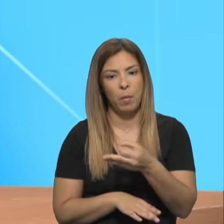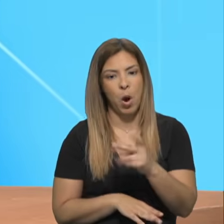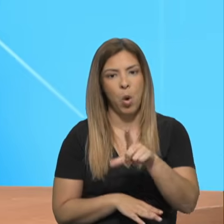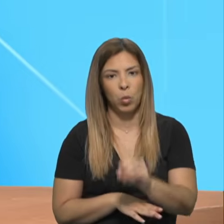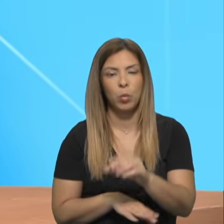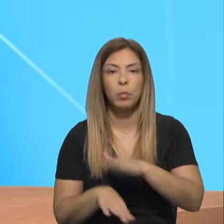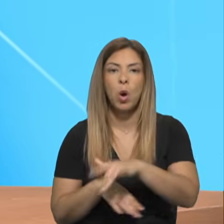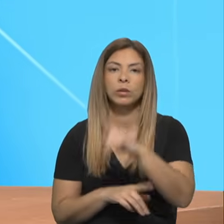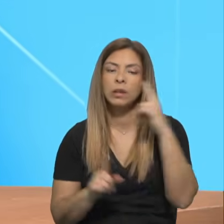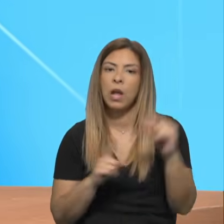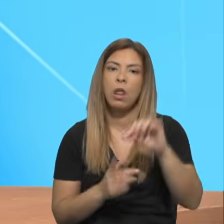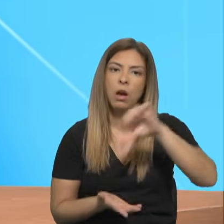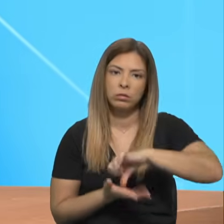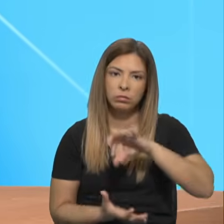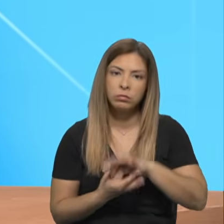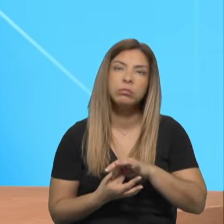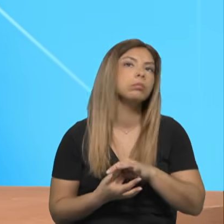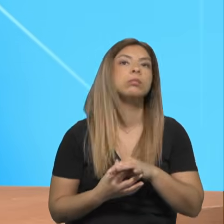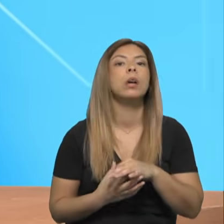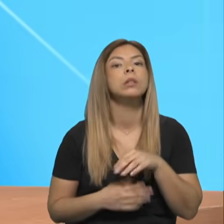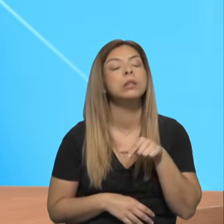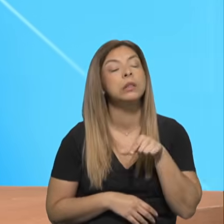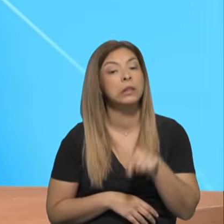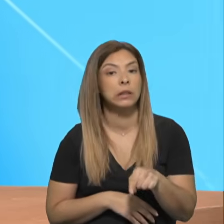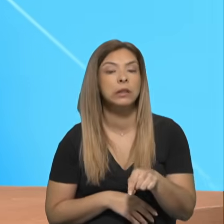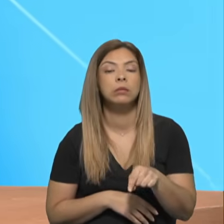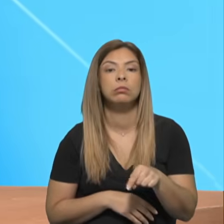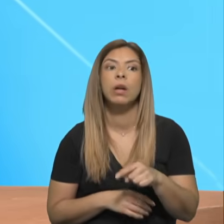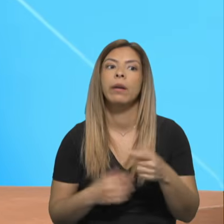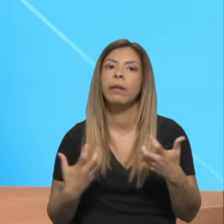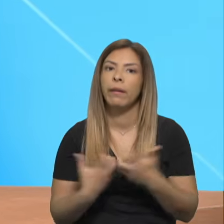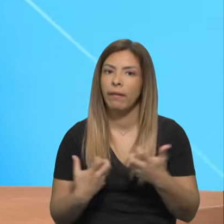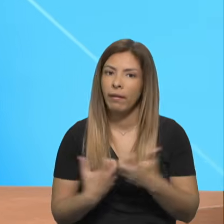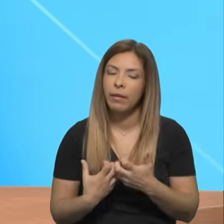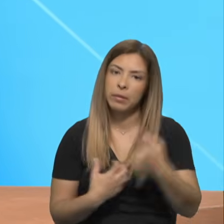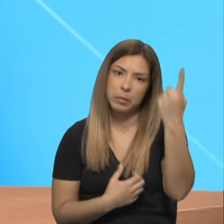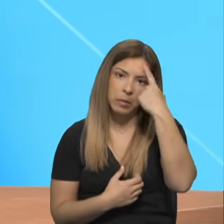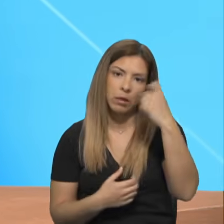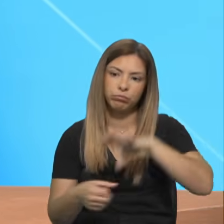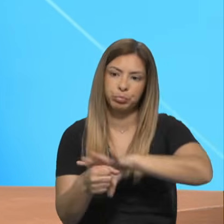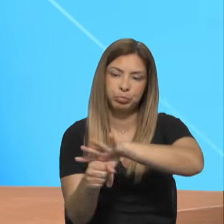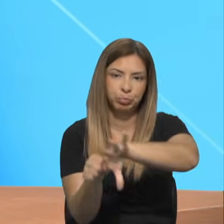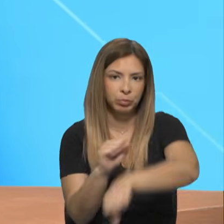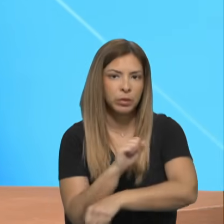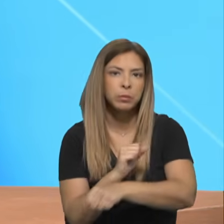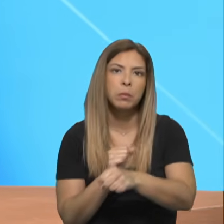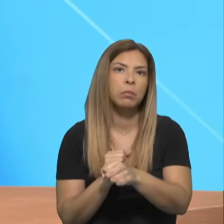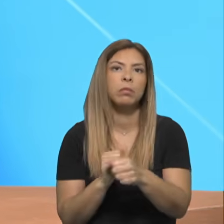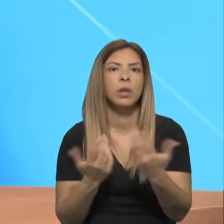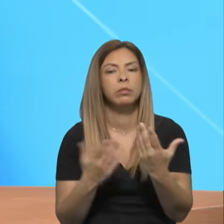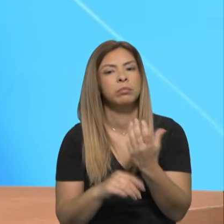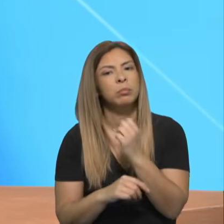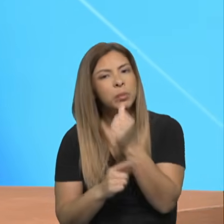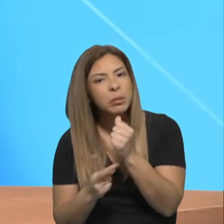Iraque. Cada vez mais a guerra tem consequências devastadoras do ponto de vista da perda de